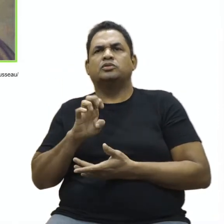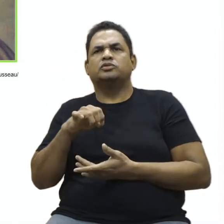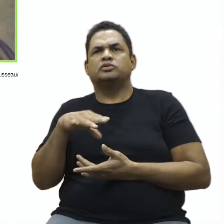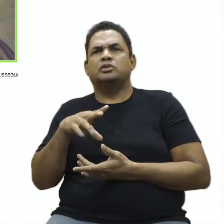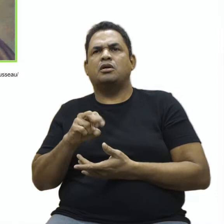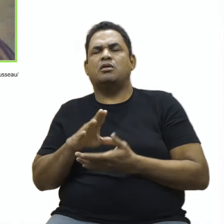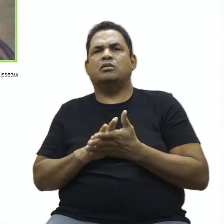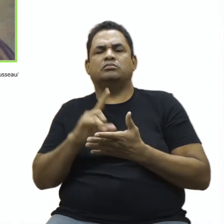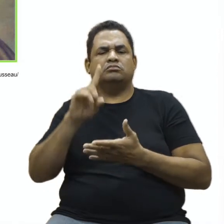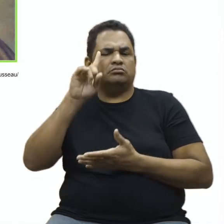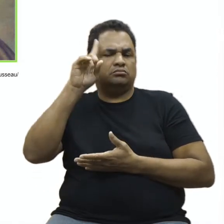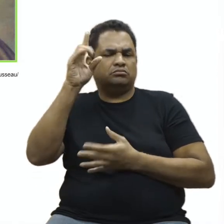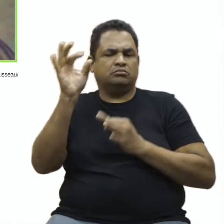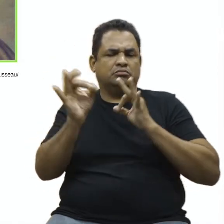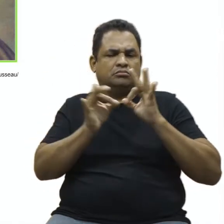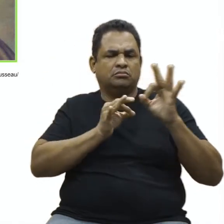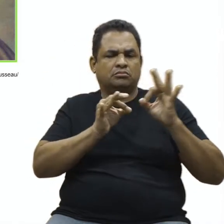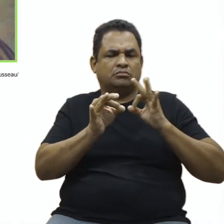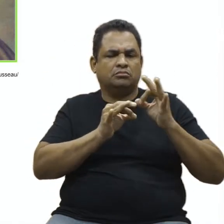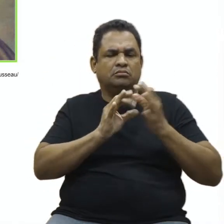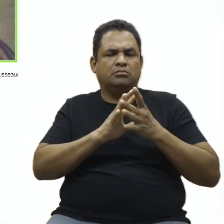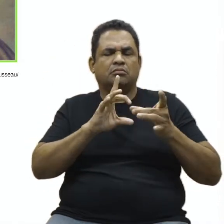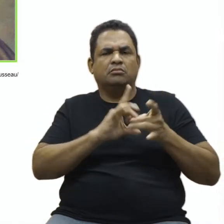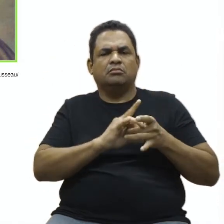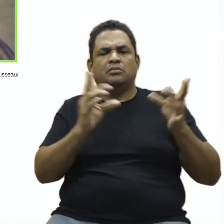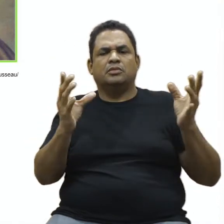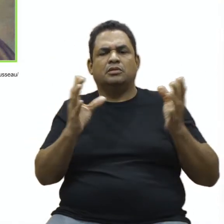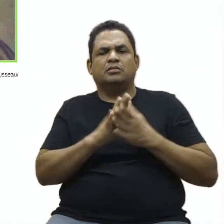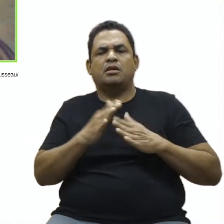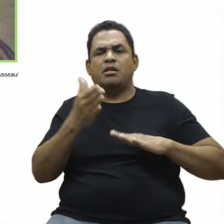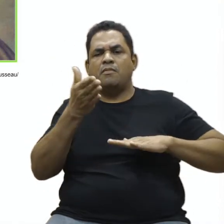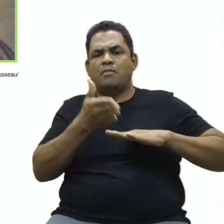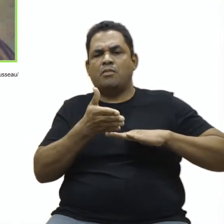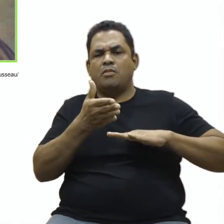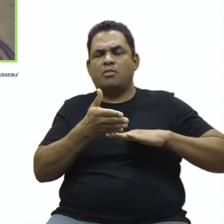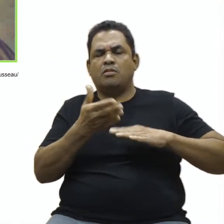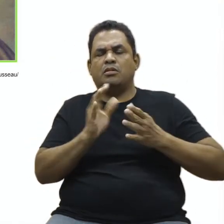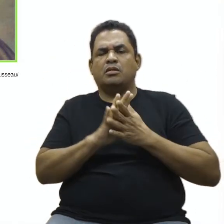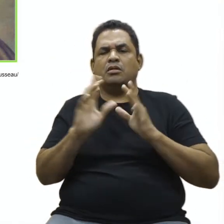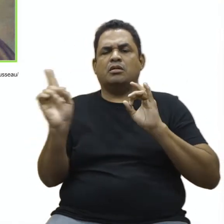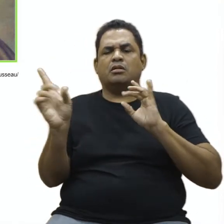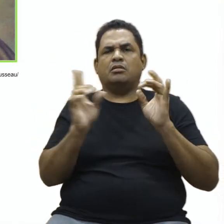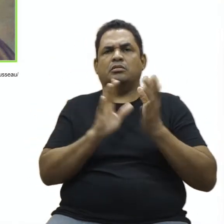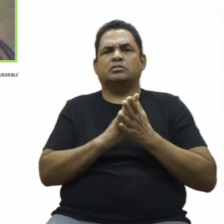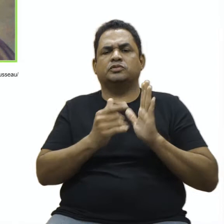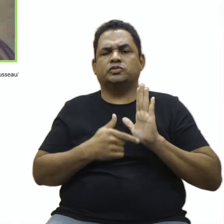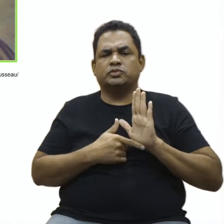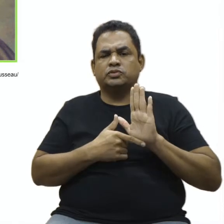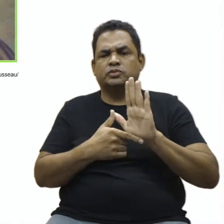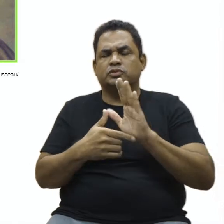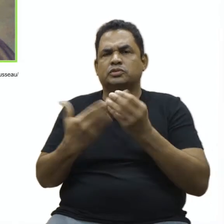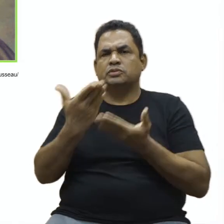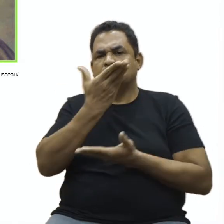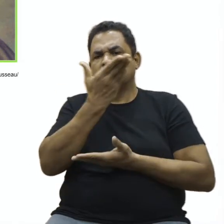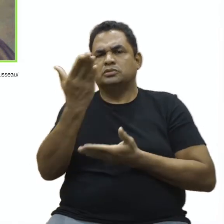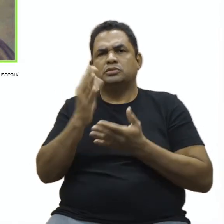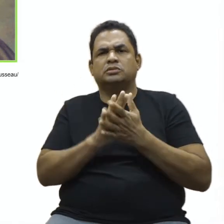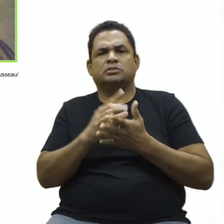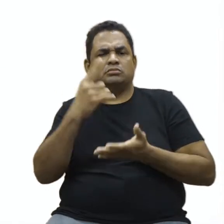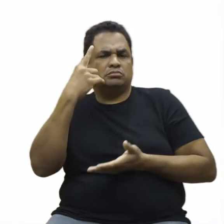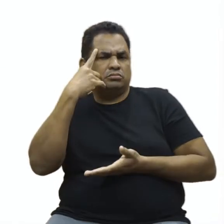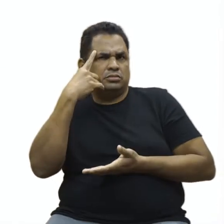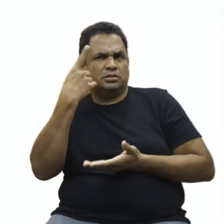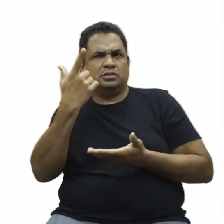de construção da democracia moderna, né? Cada um com a sua contribuição, cada um com a sua forma de